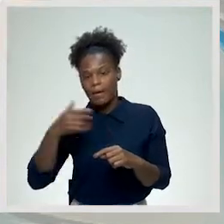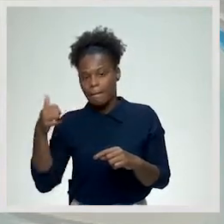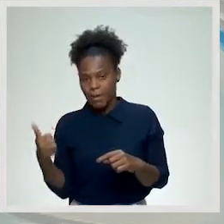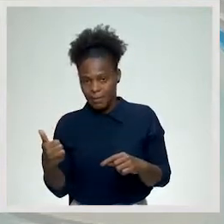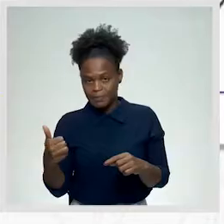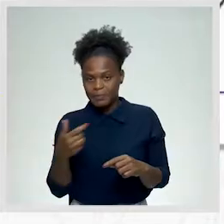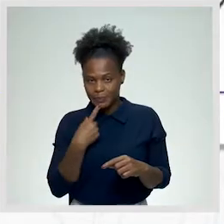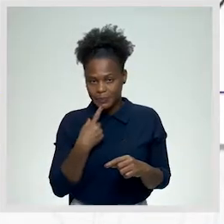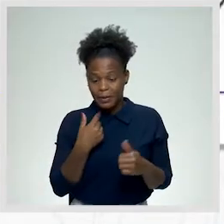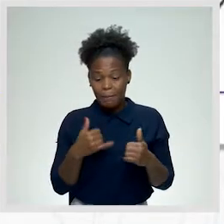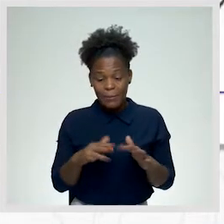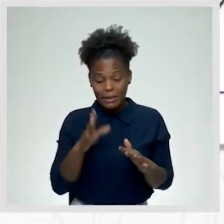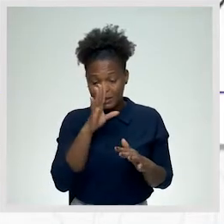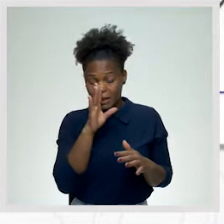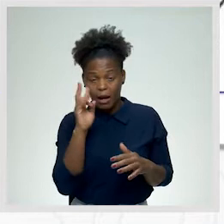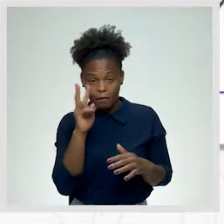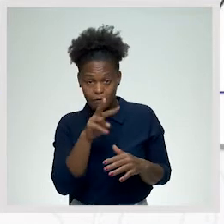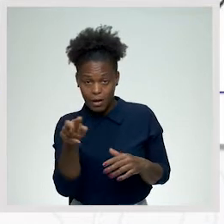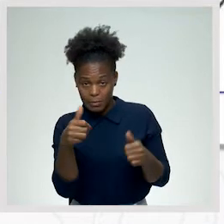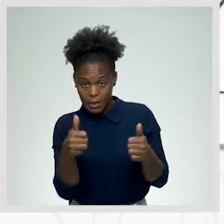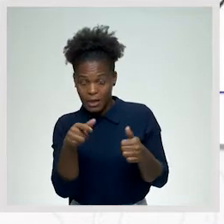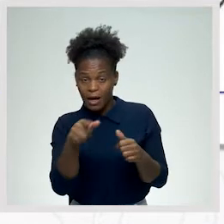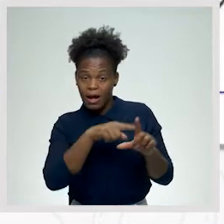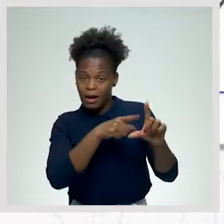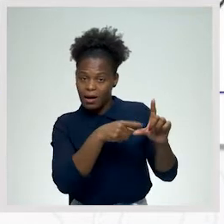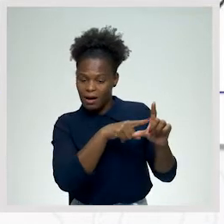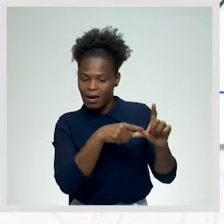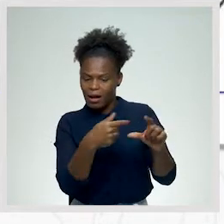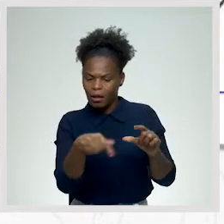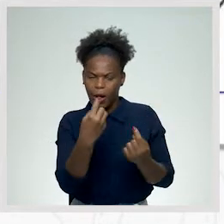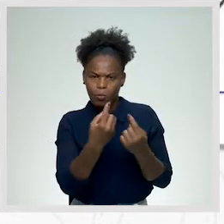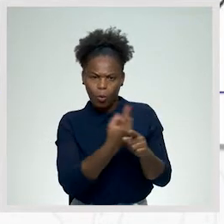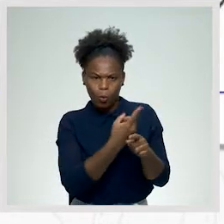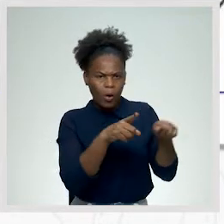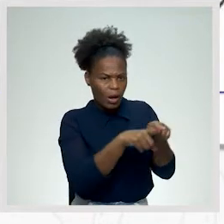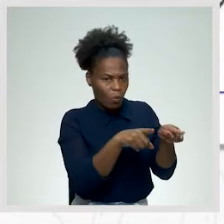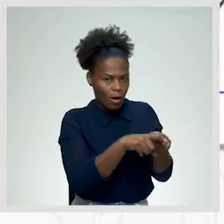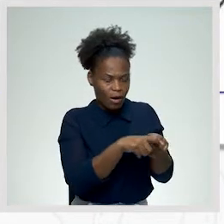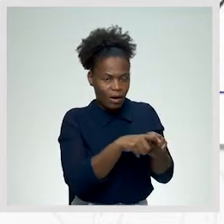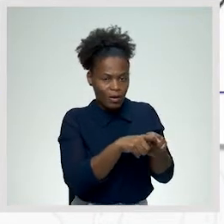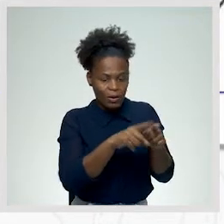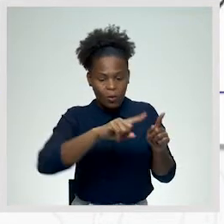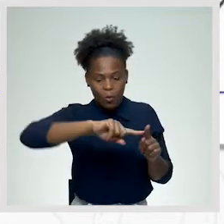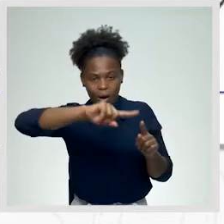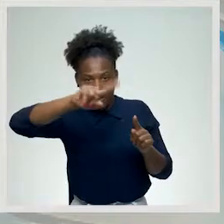ADB. Mas se repararem bem, esses ângulos têm algo em comum. O arco correspondente tanto